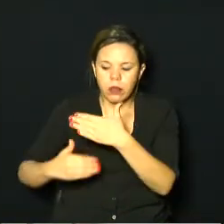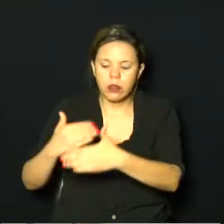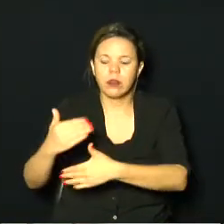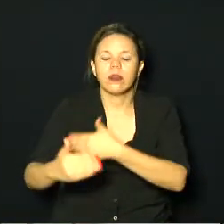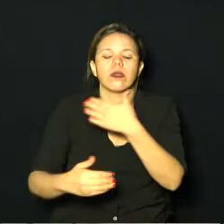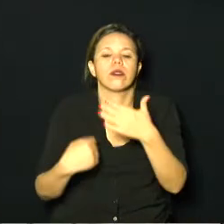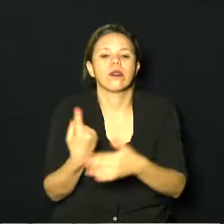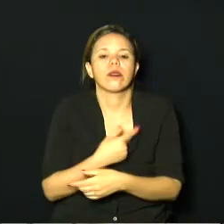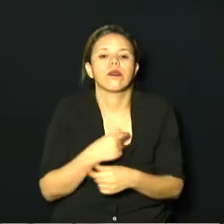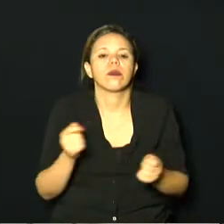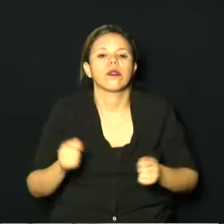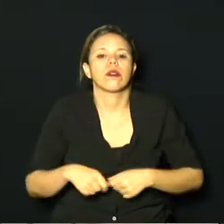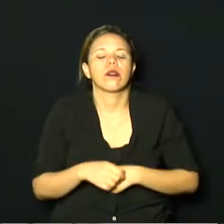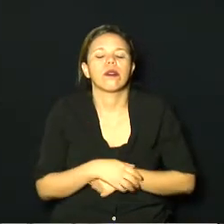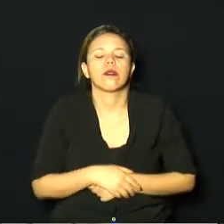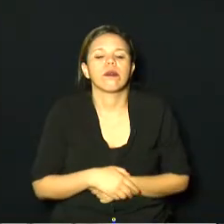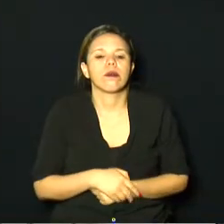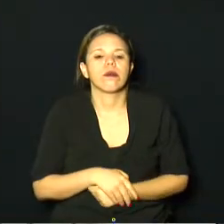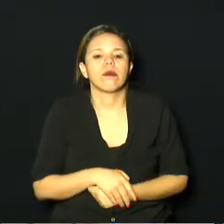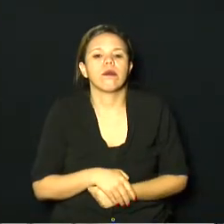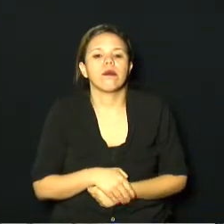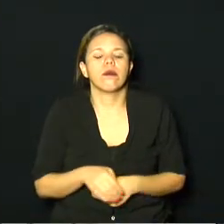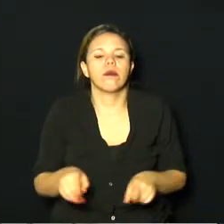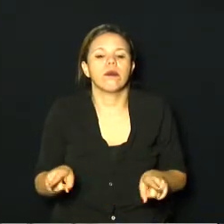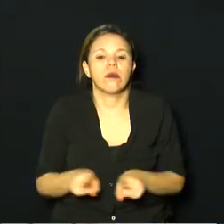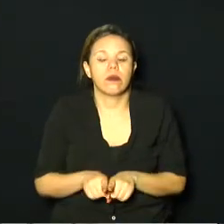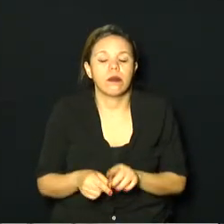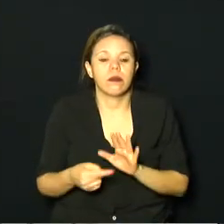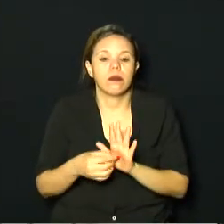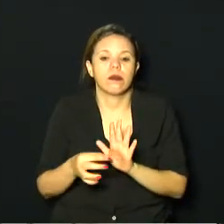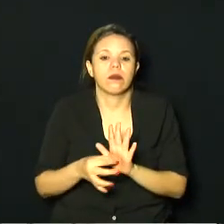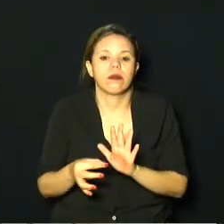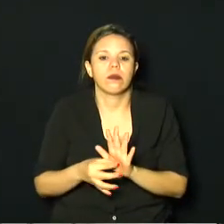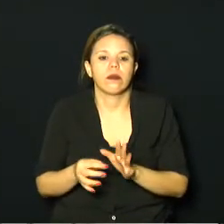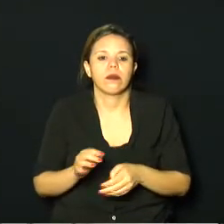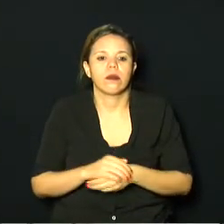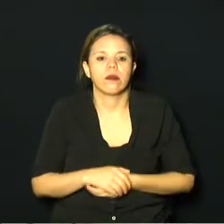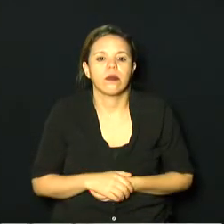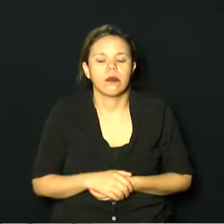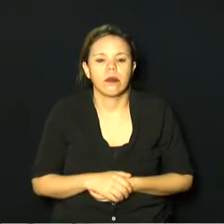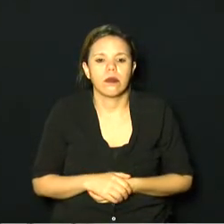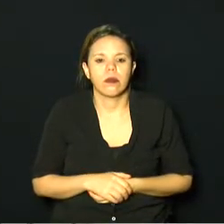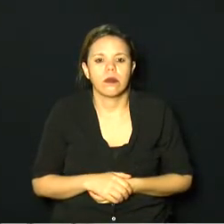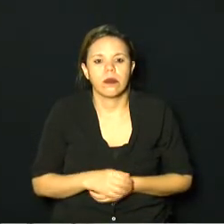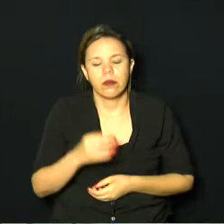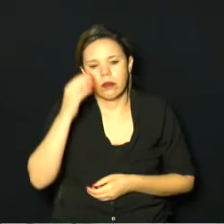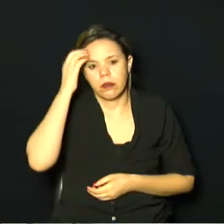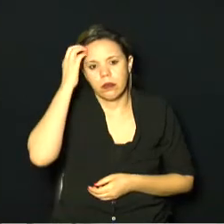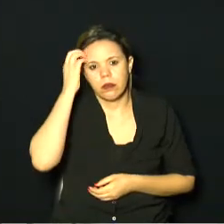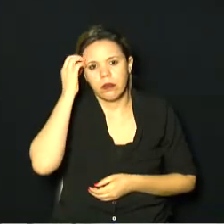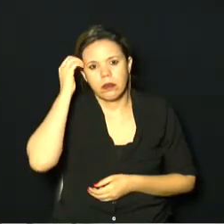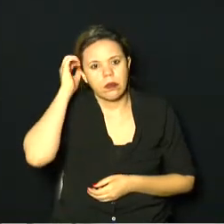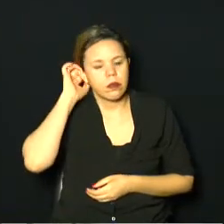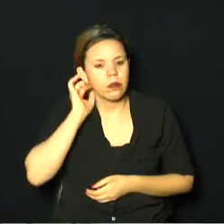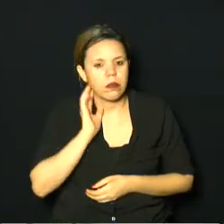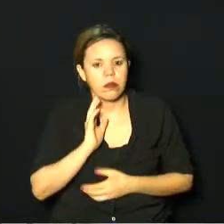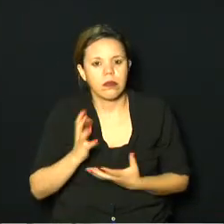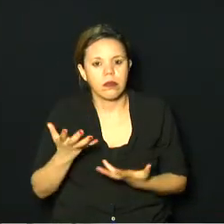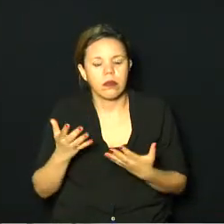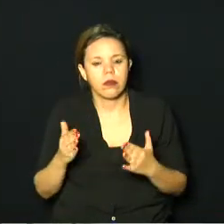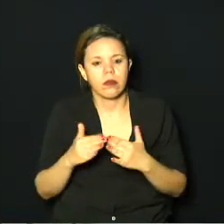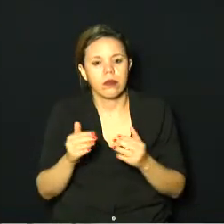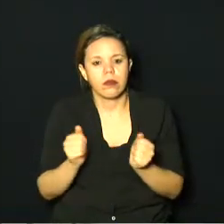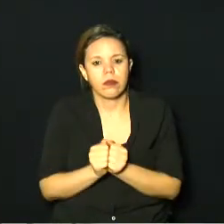gente possa também relatar aqui aos parceiros aqui da casa, e buscar